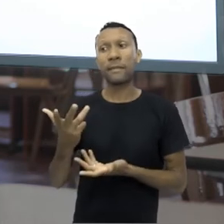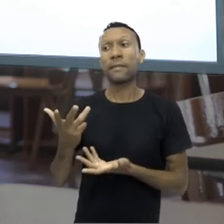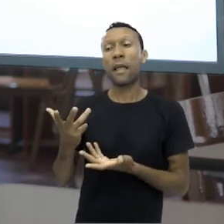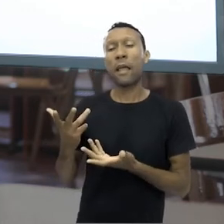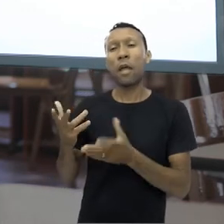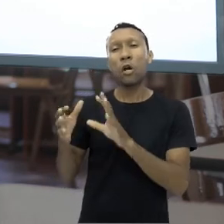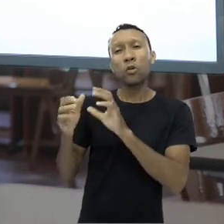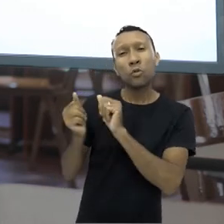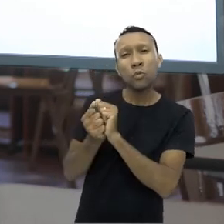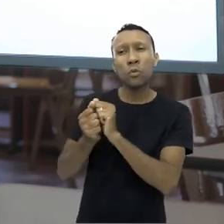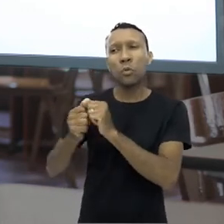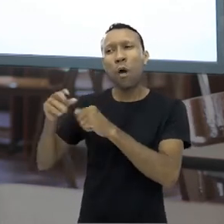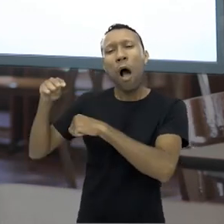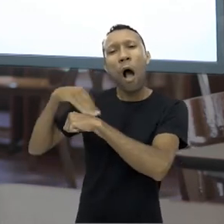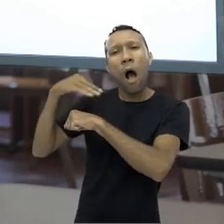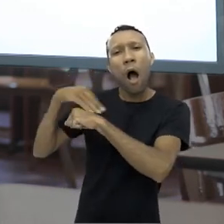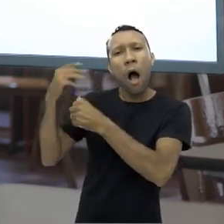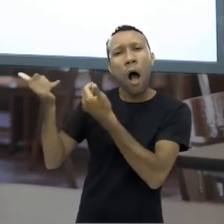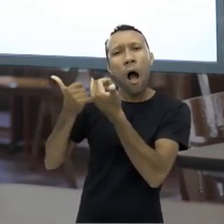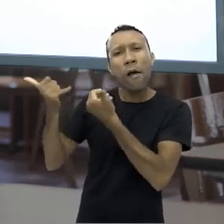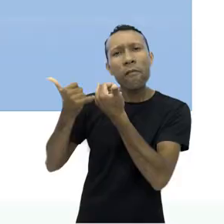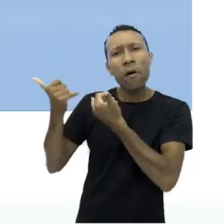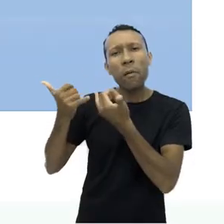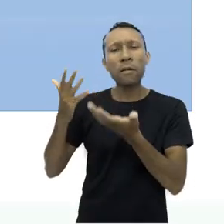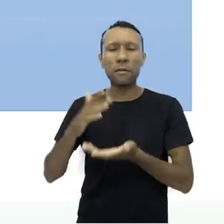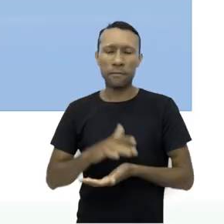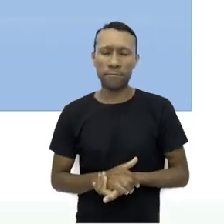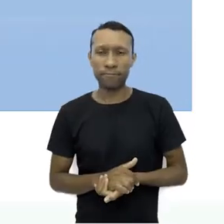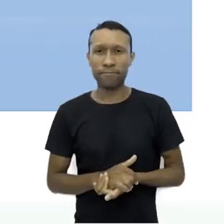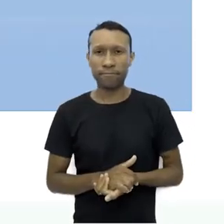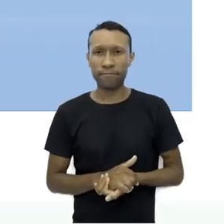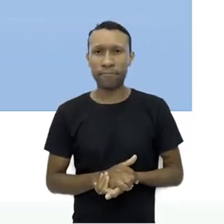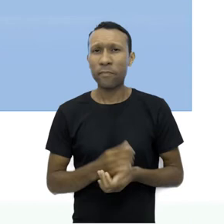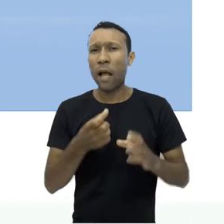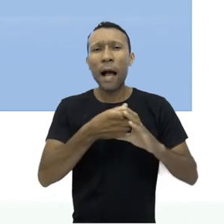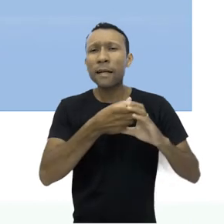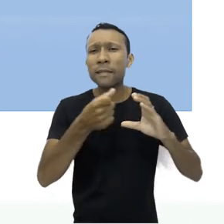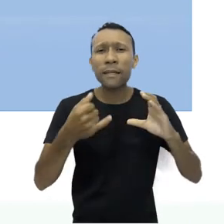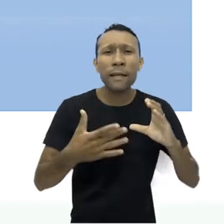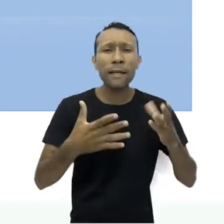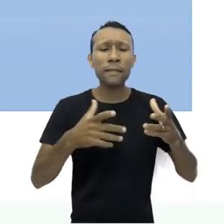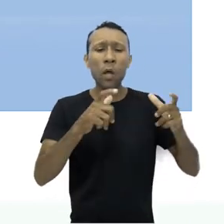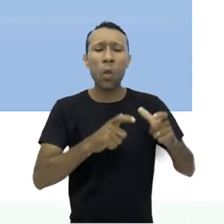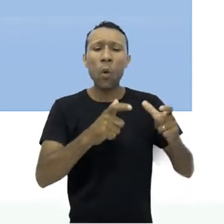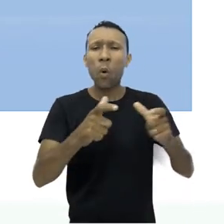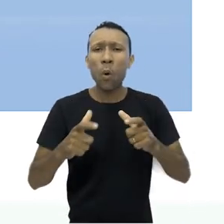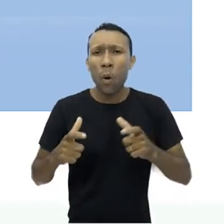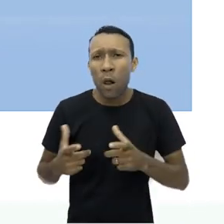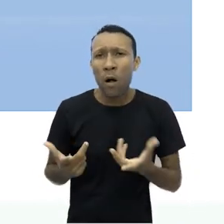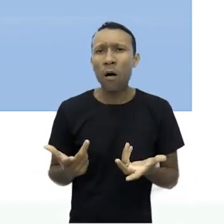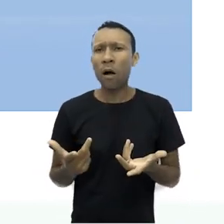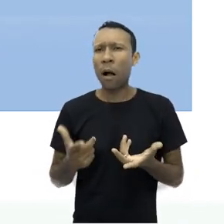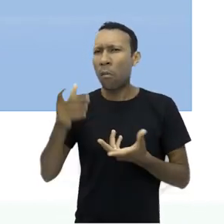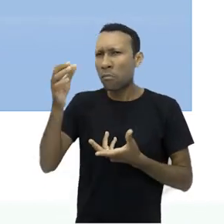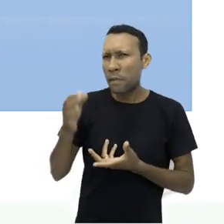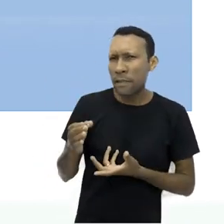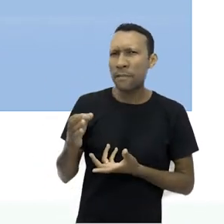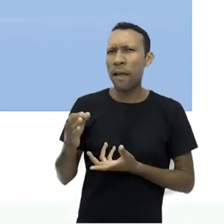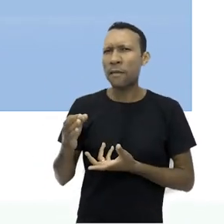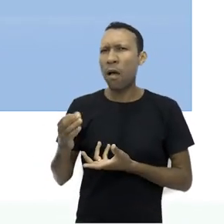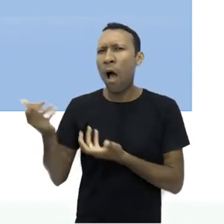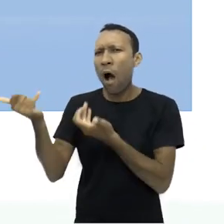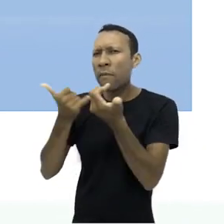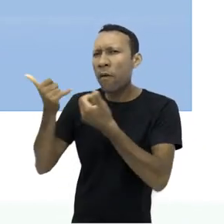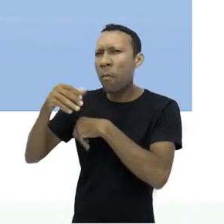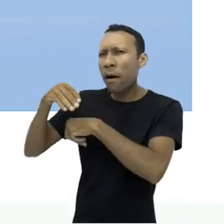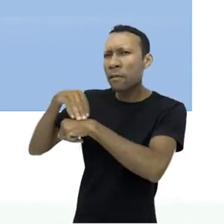que vocês têm que colher para construir essa planta baixa, tá certo? A descrição da localização dos cômodos foi adequada? Com as informações que eu tenho